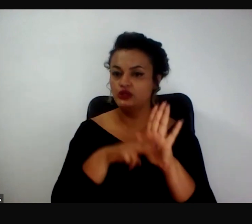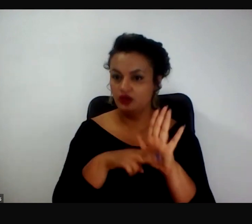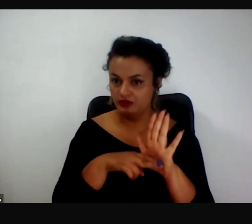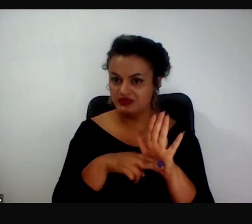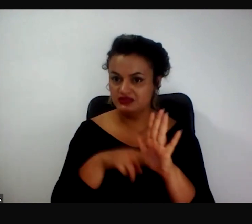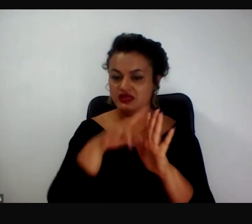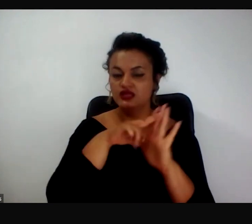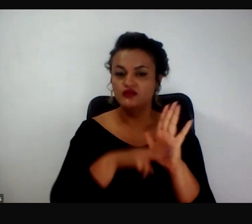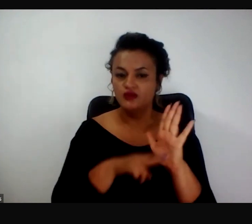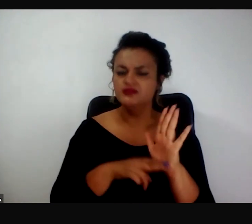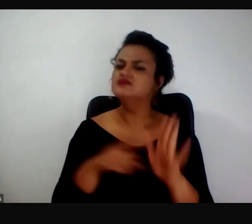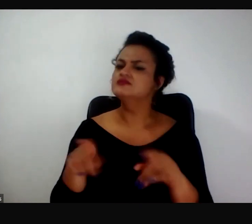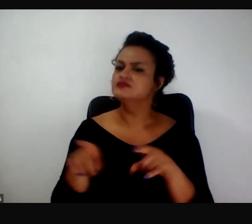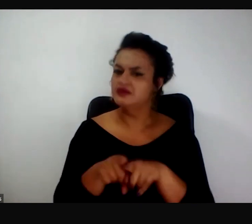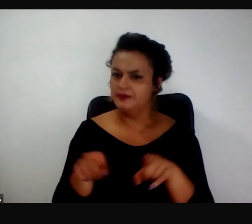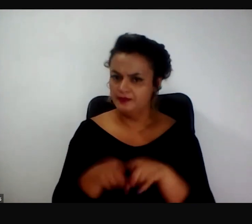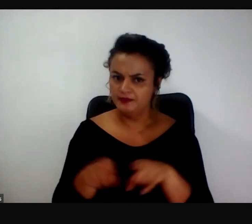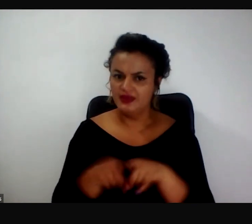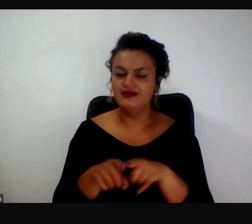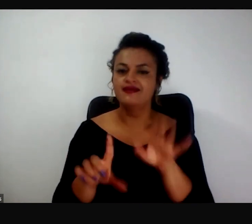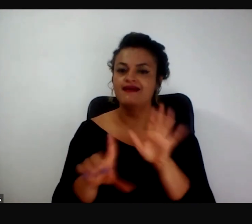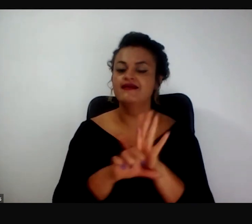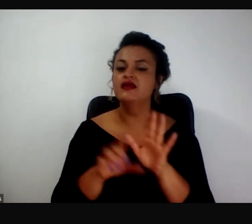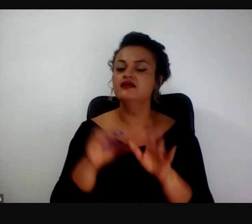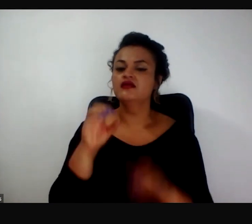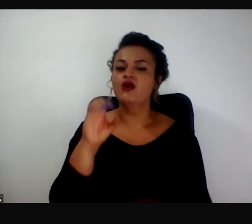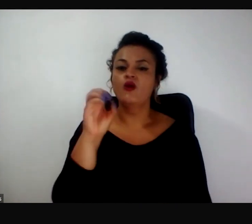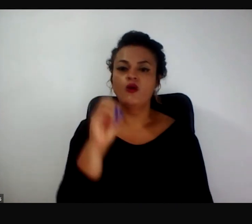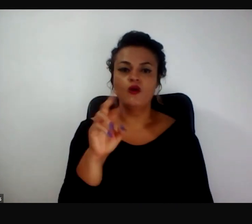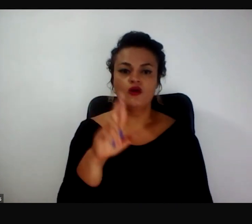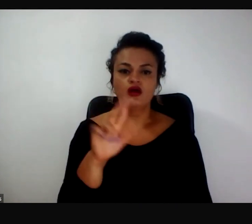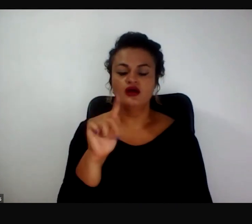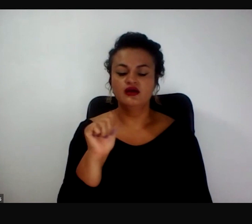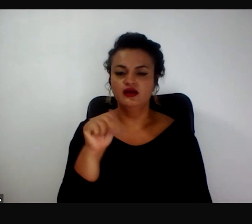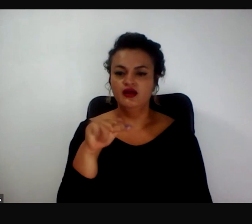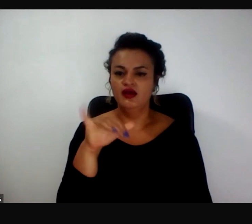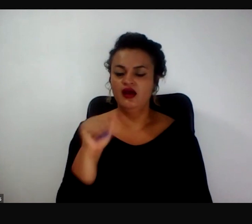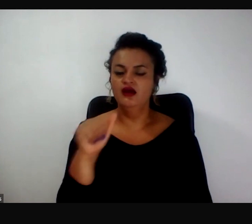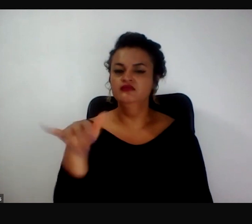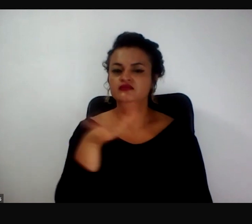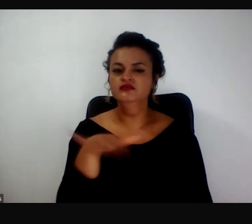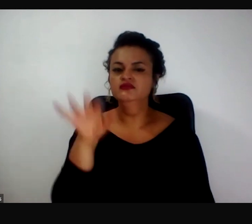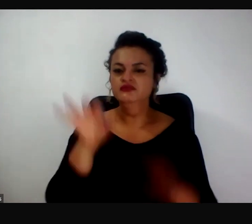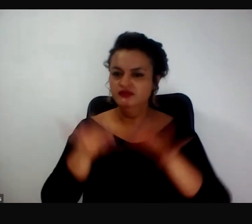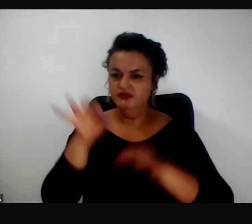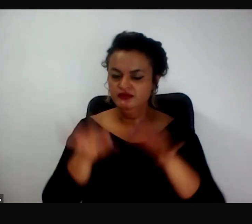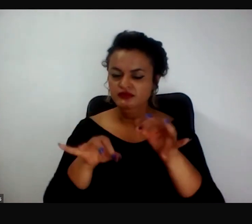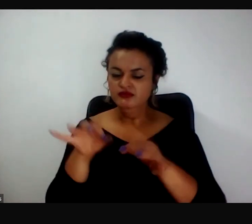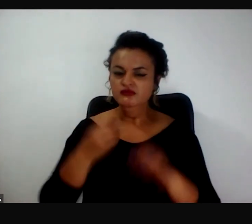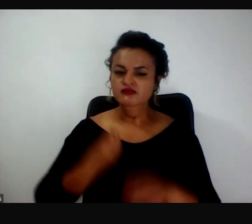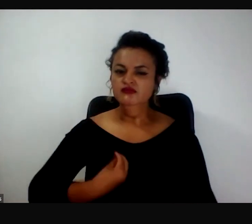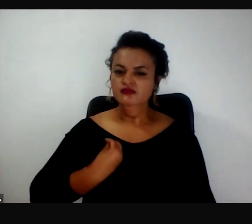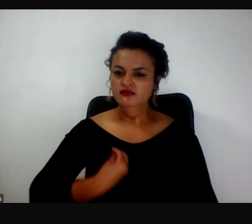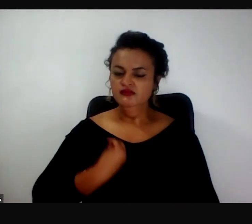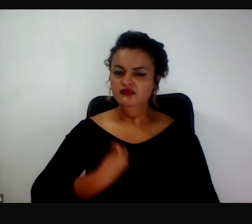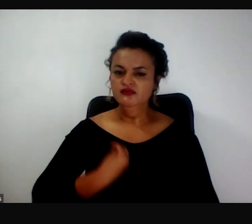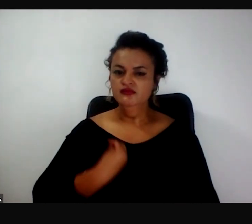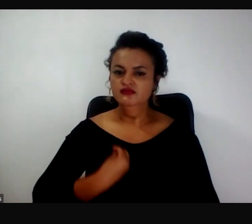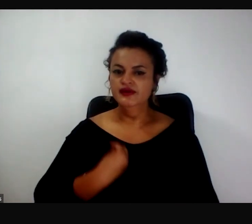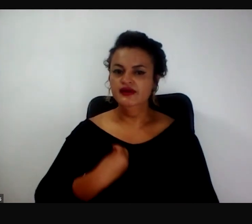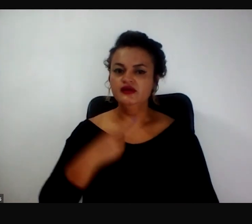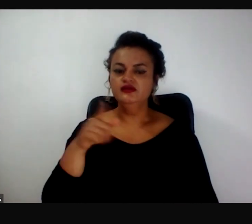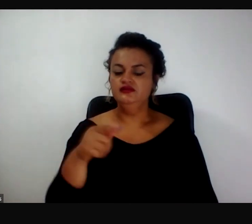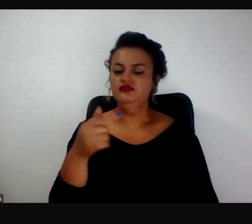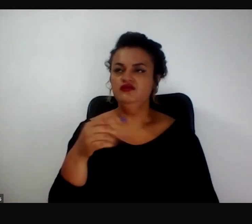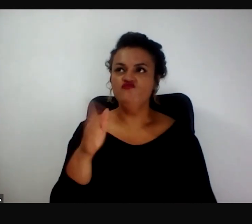normas também, a lei orgânica do Poder Judiciário já reconhece diretamente que tem valor